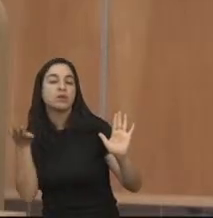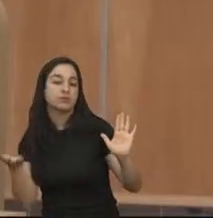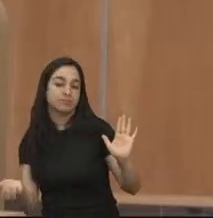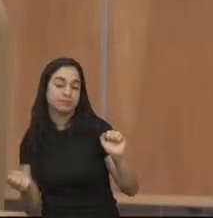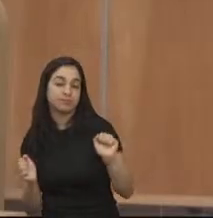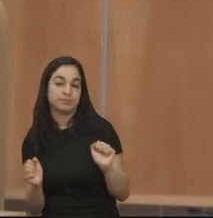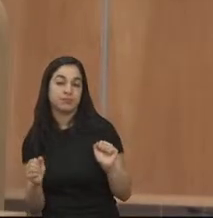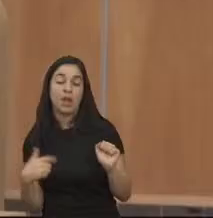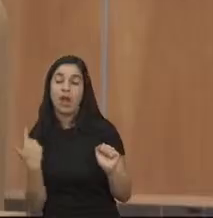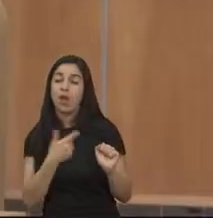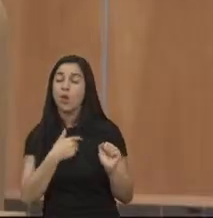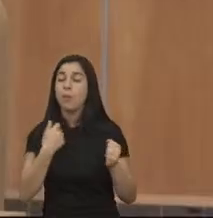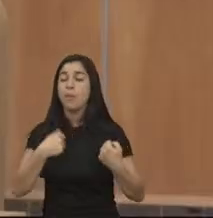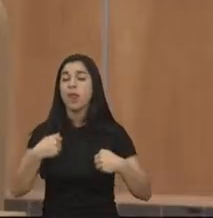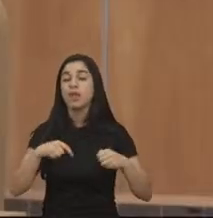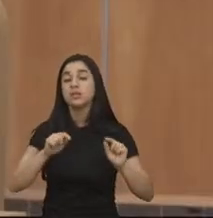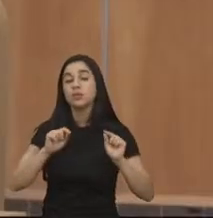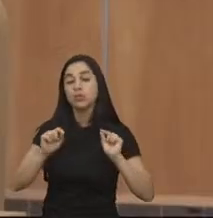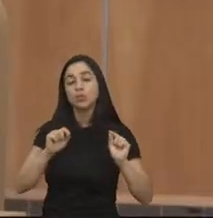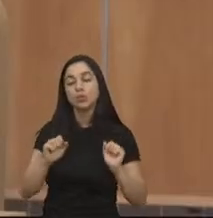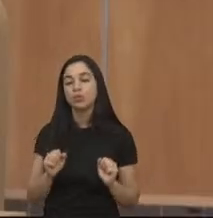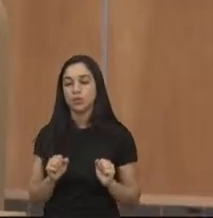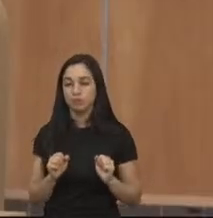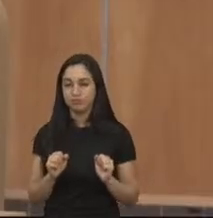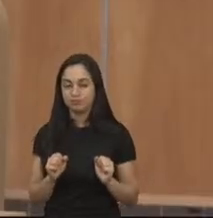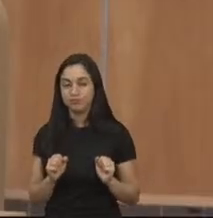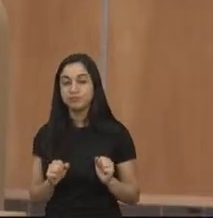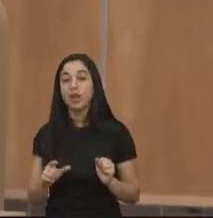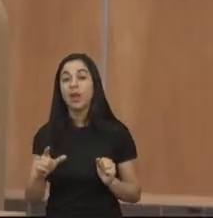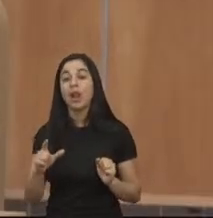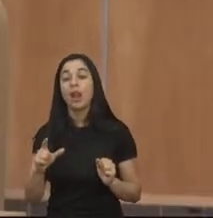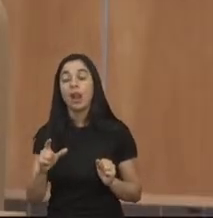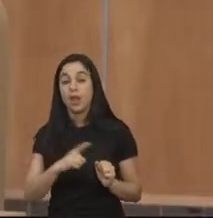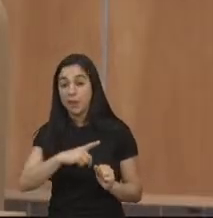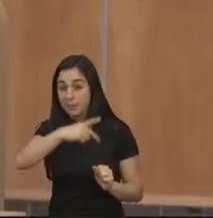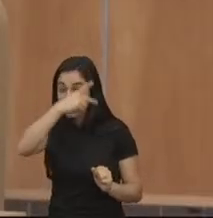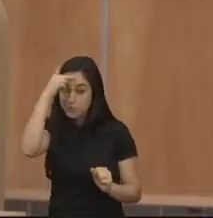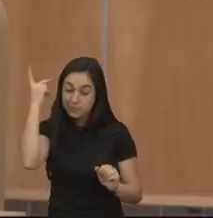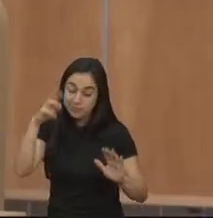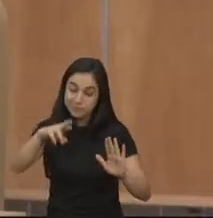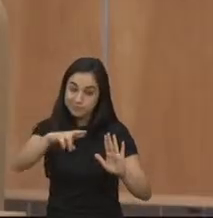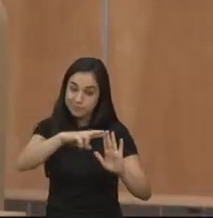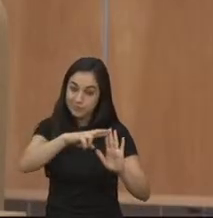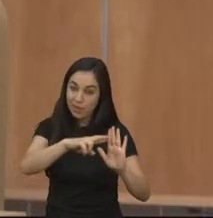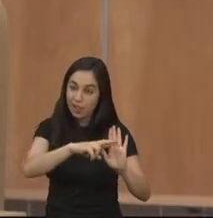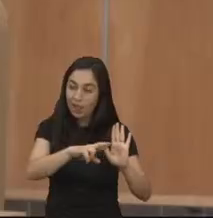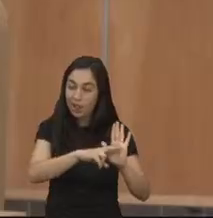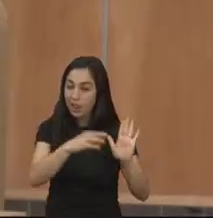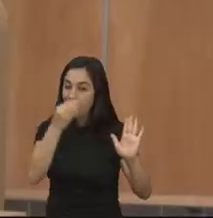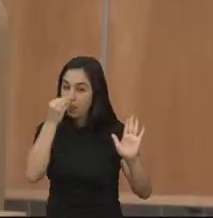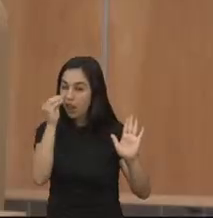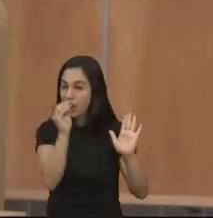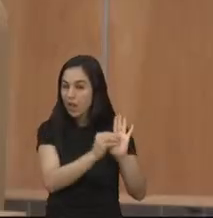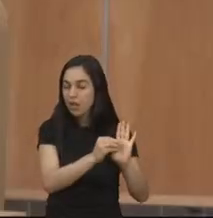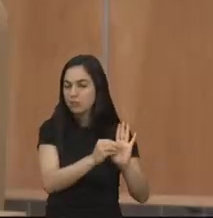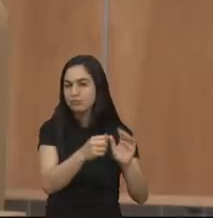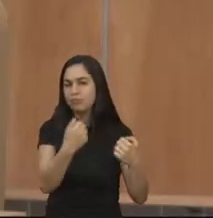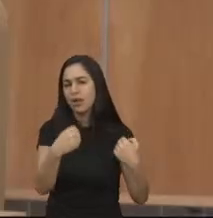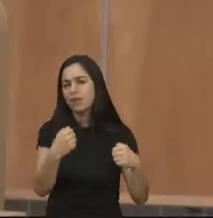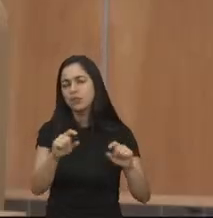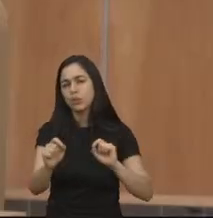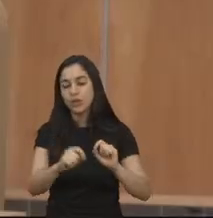A gente precisa agora, já que muitos perderam o senso, a gente precisa educar os